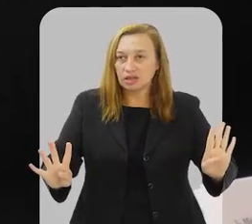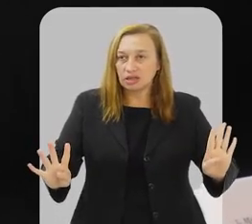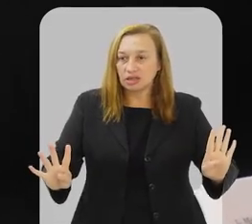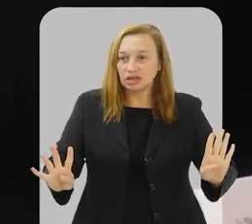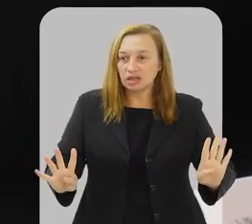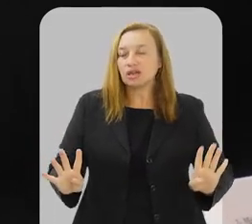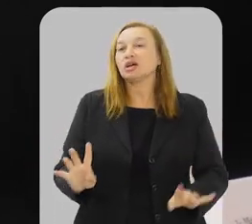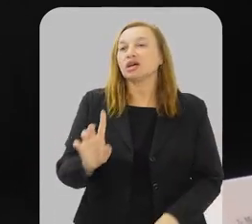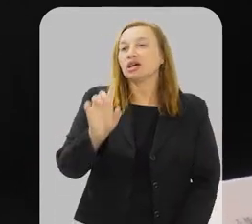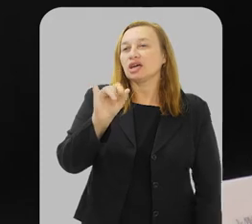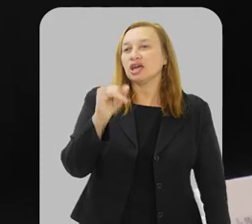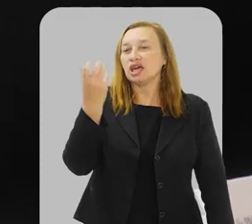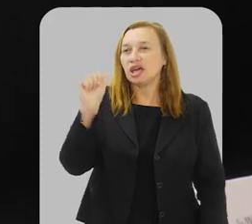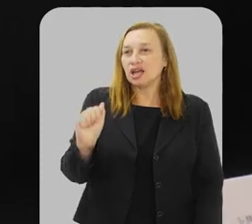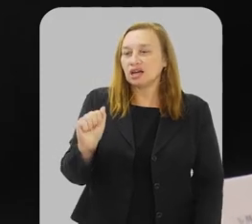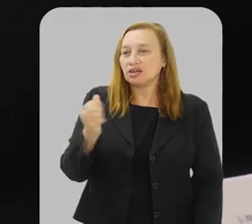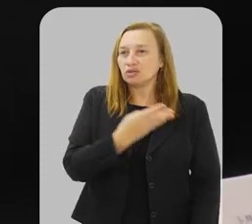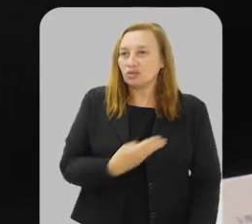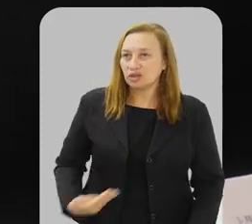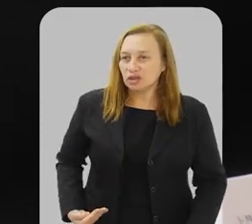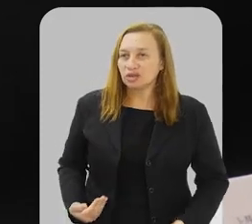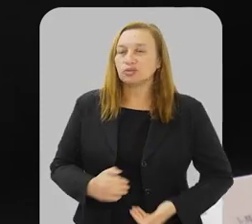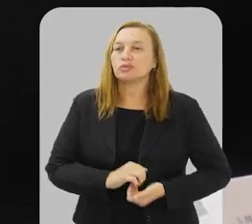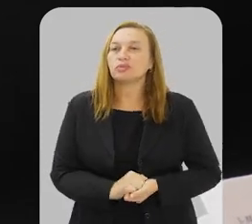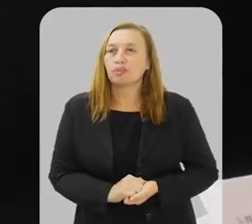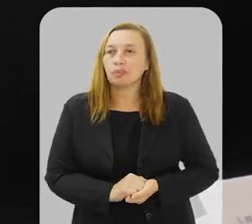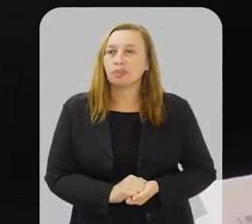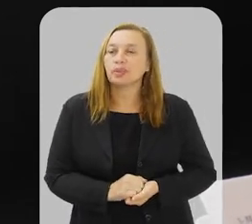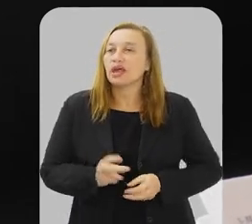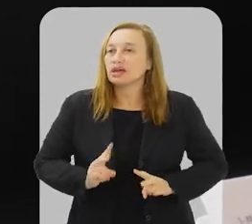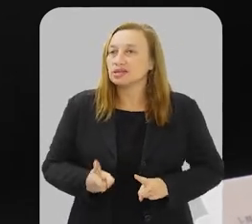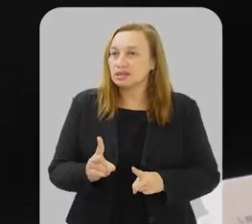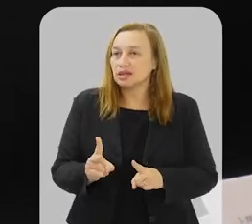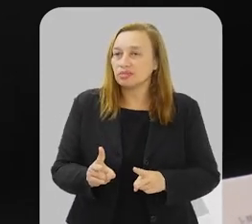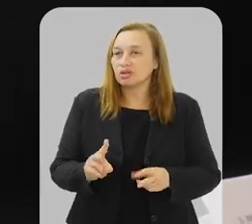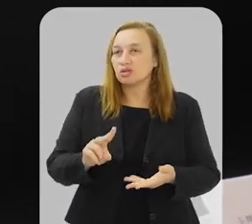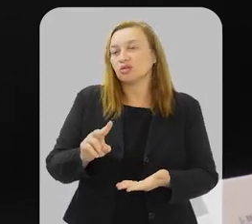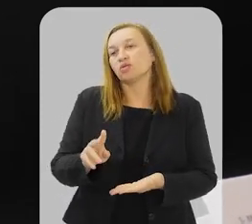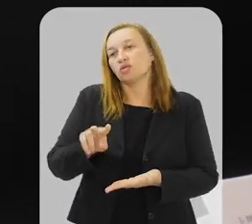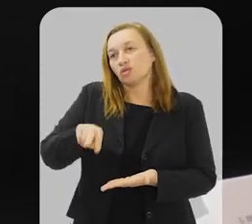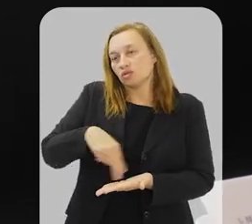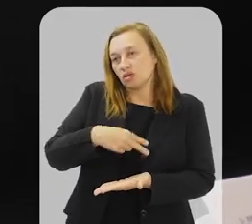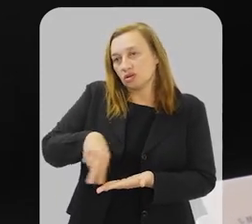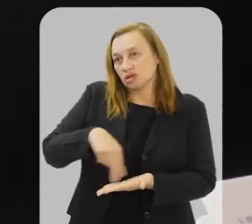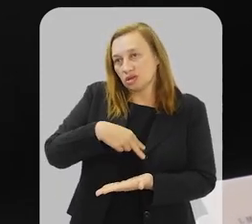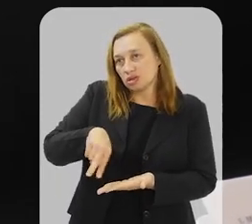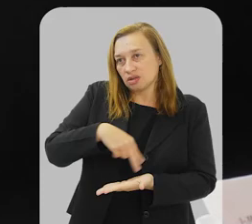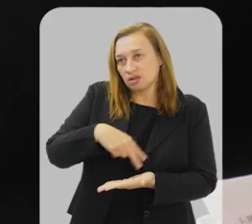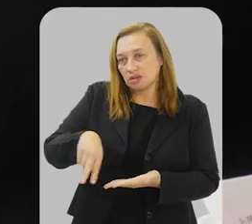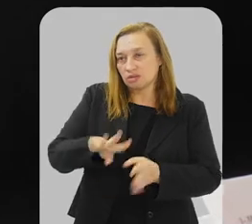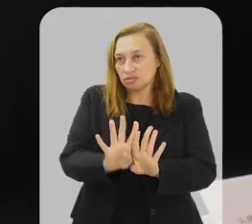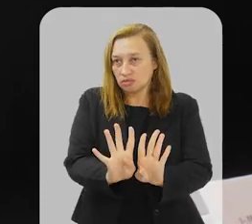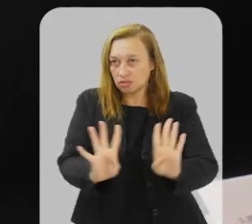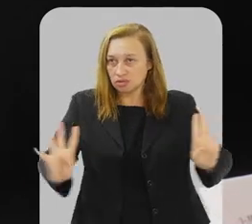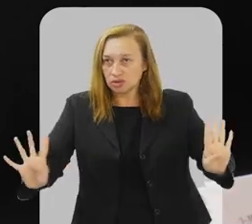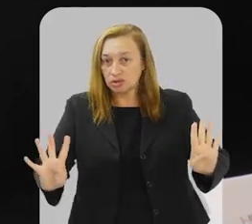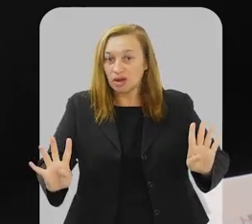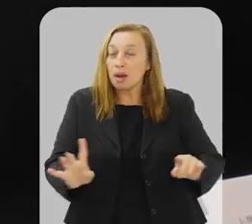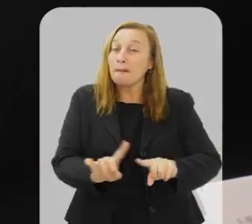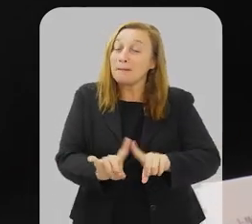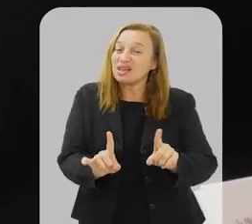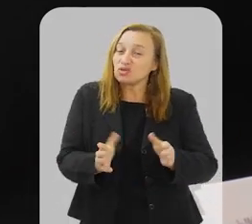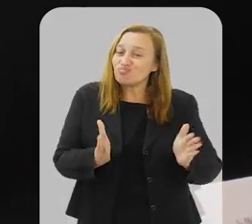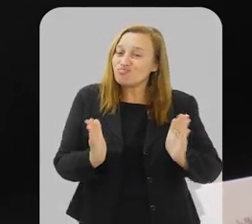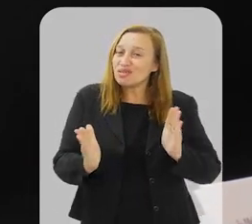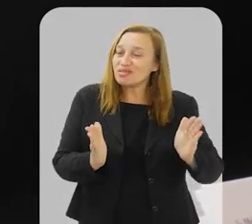eh e é muito engraçado porque eu eu sempre estive no grupo especial como cor de comissão de frente gosto muito de fazer o trabalho